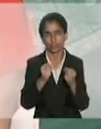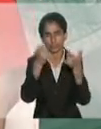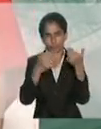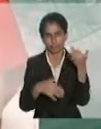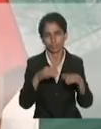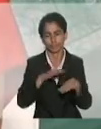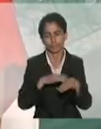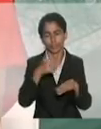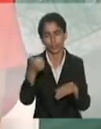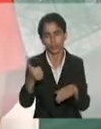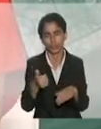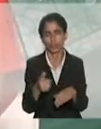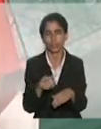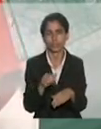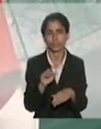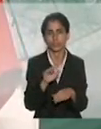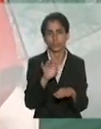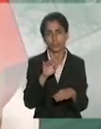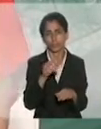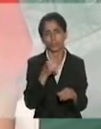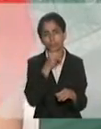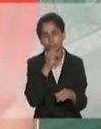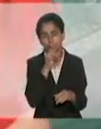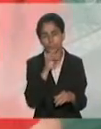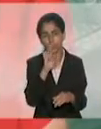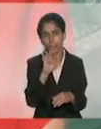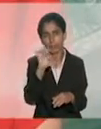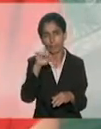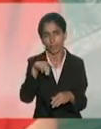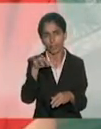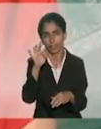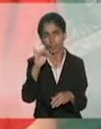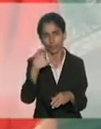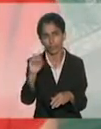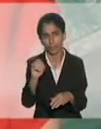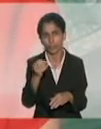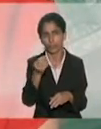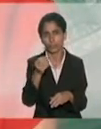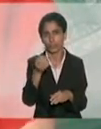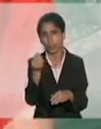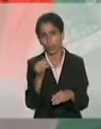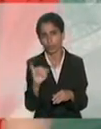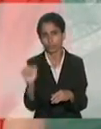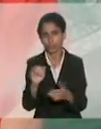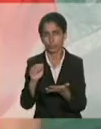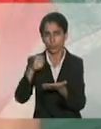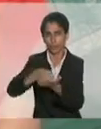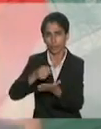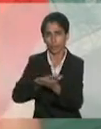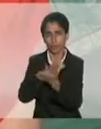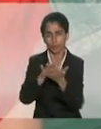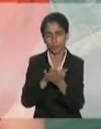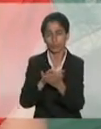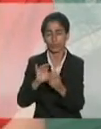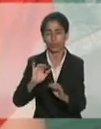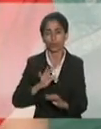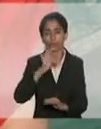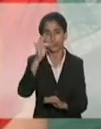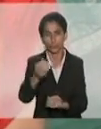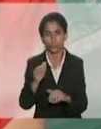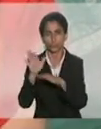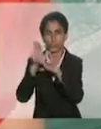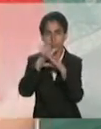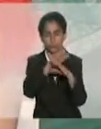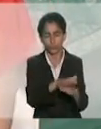um benefício ou uma isenção, lá na frente, vai ser positiva para o Estado, para o governo,